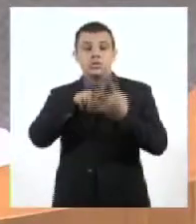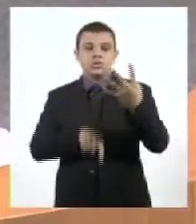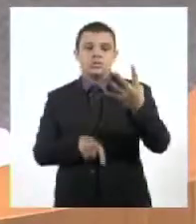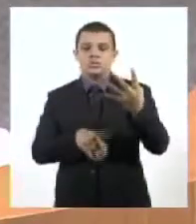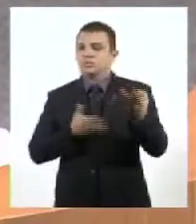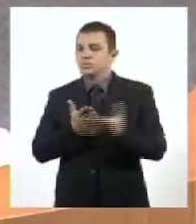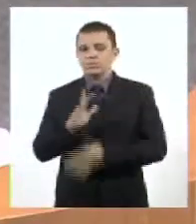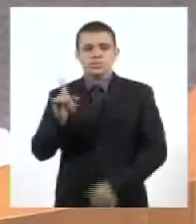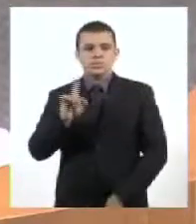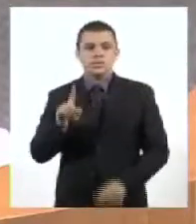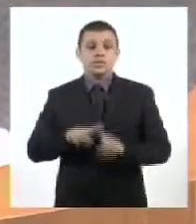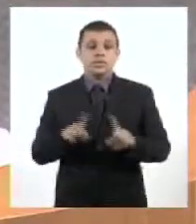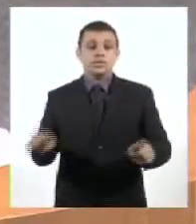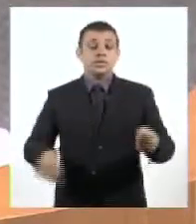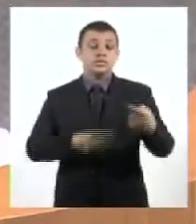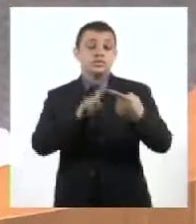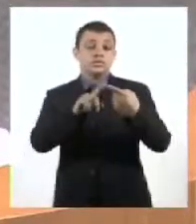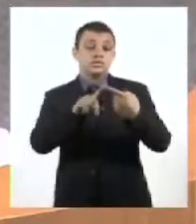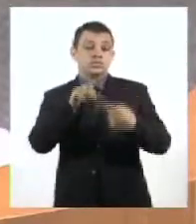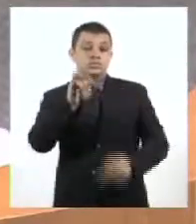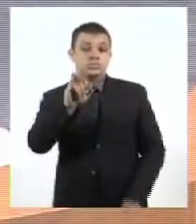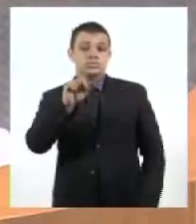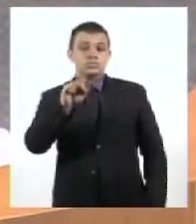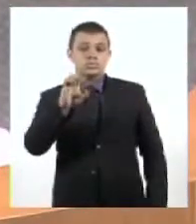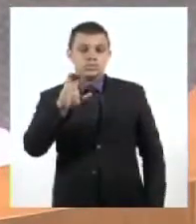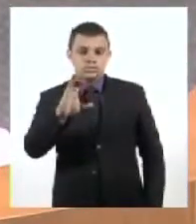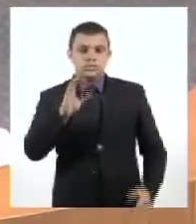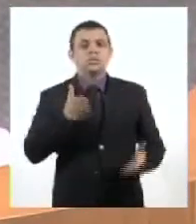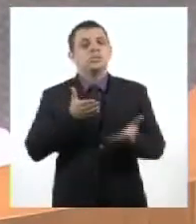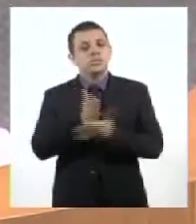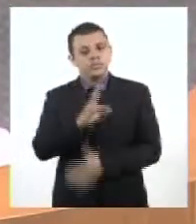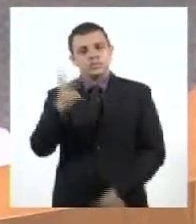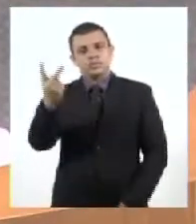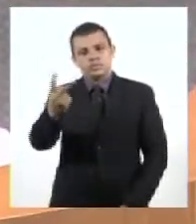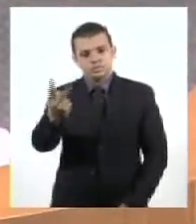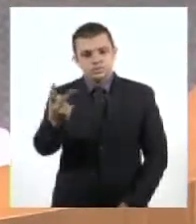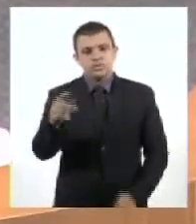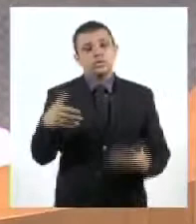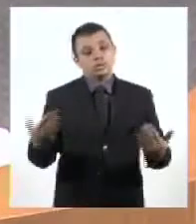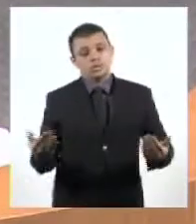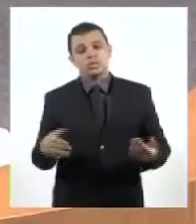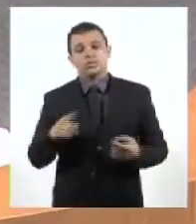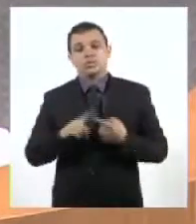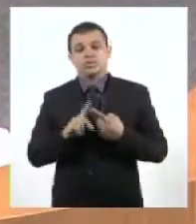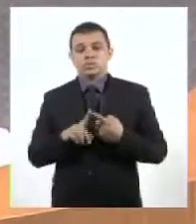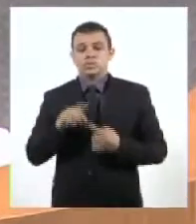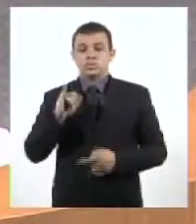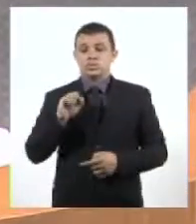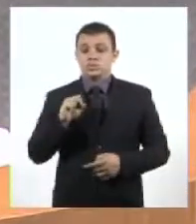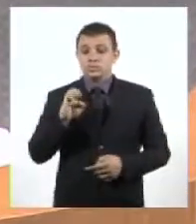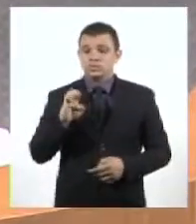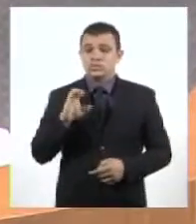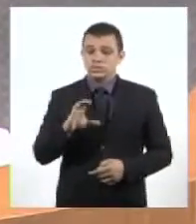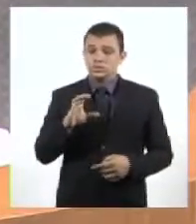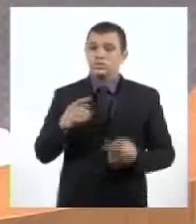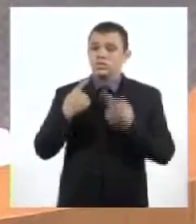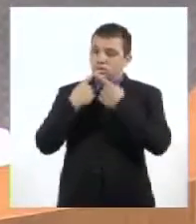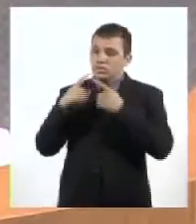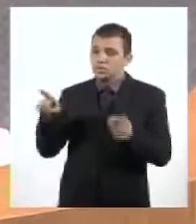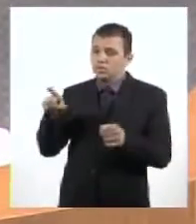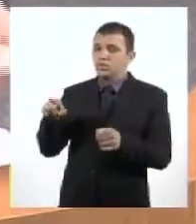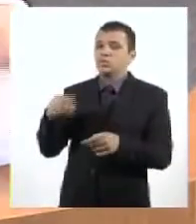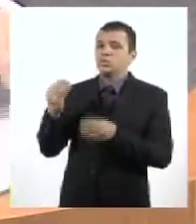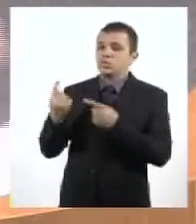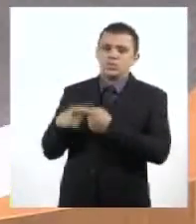inabilitadas. Mas apenas o ISEC passou para a segunda fase. E, obviamente, apenas o ISEC recorreu da decisão de inabilidade